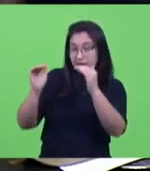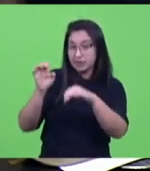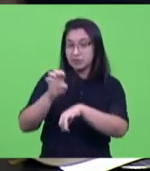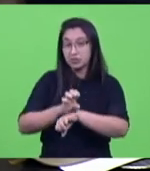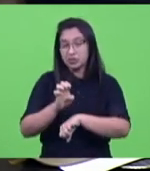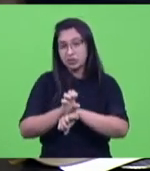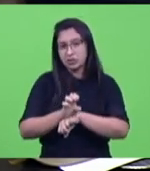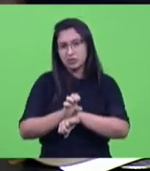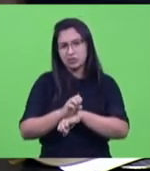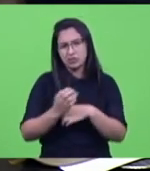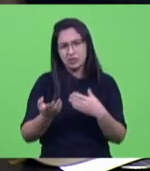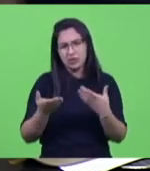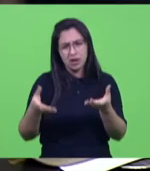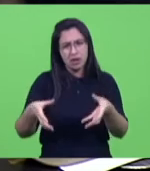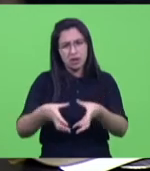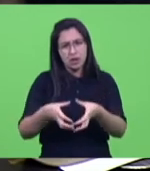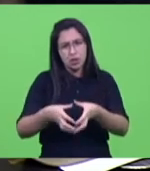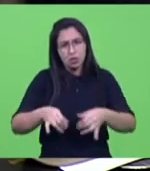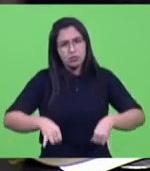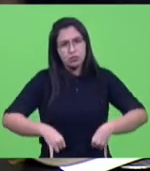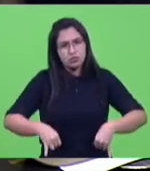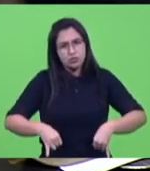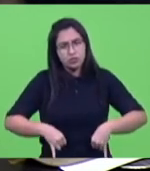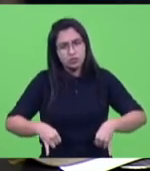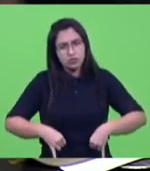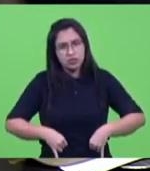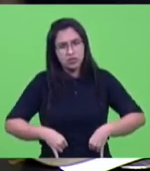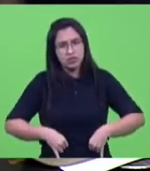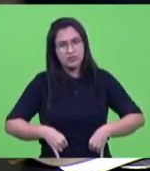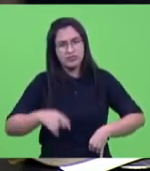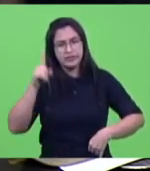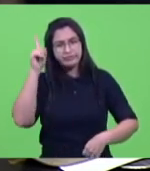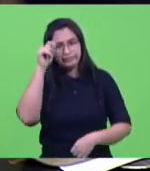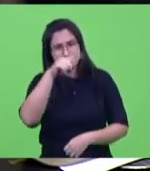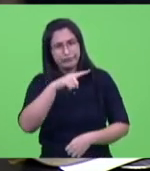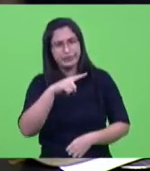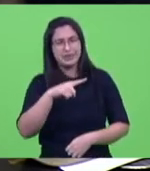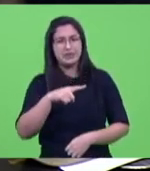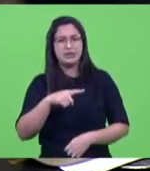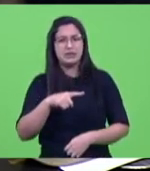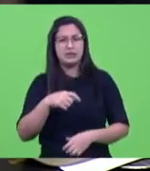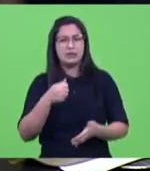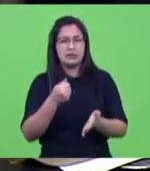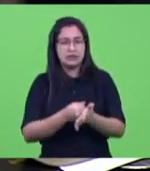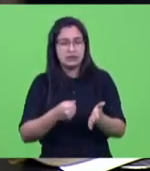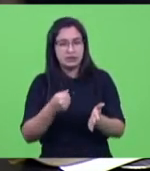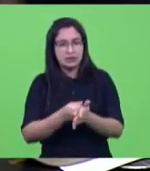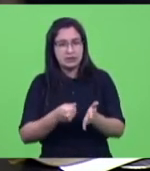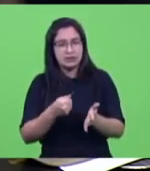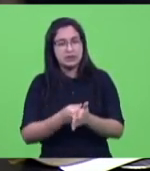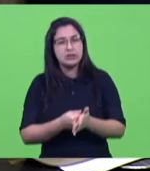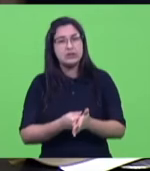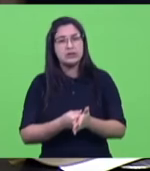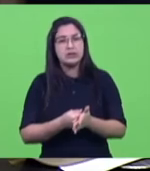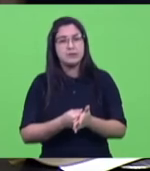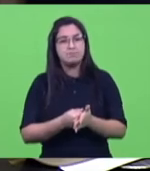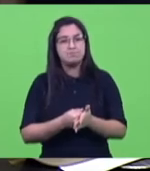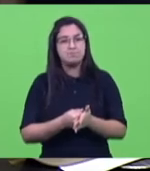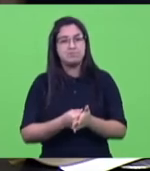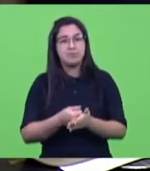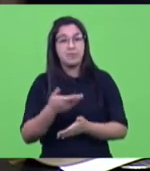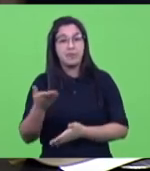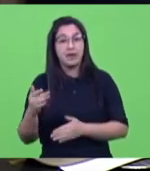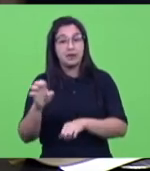enquanto esse setor sofre, está na penúria, está tendo que lutar para sobreviver, o Estado